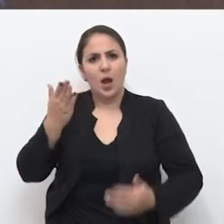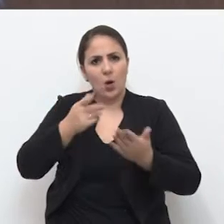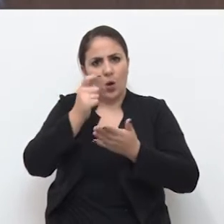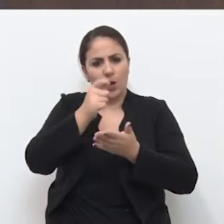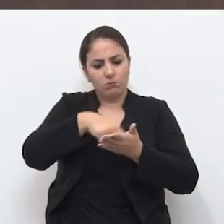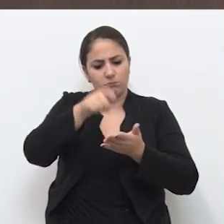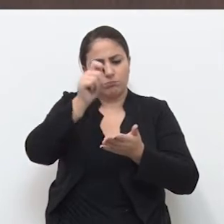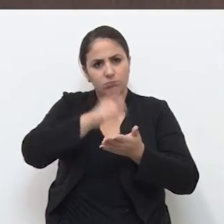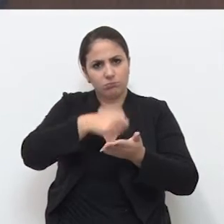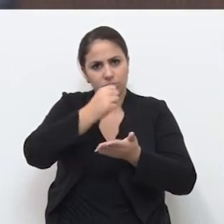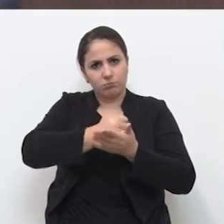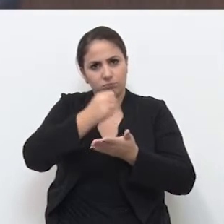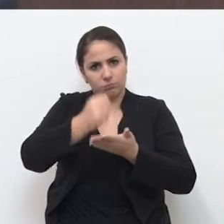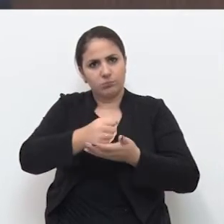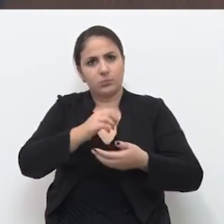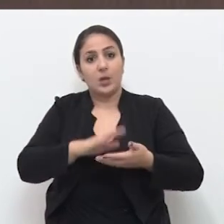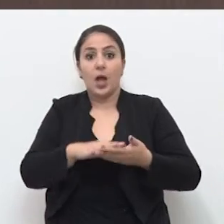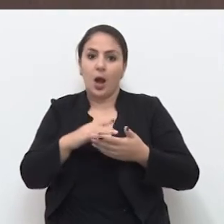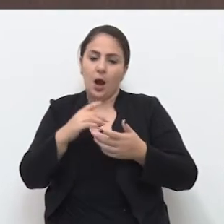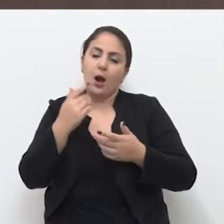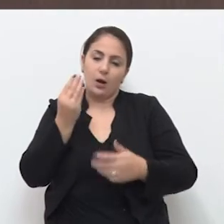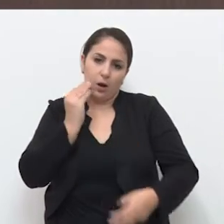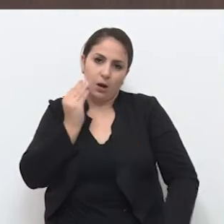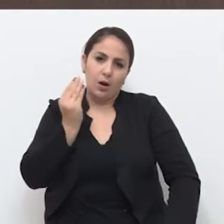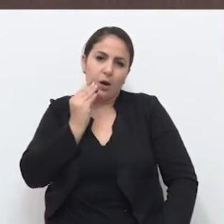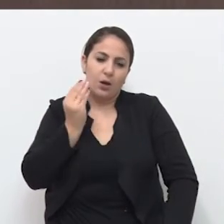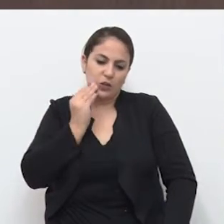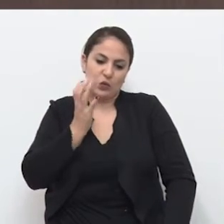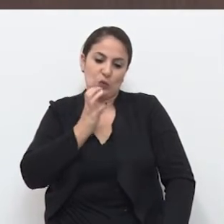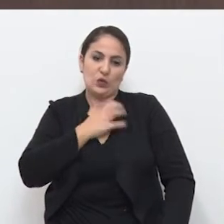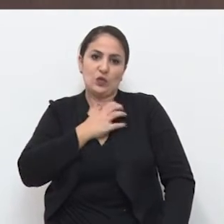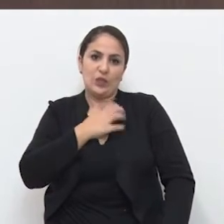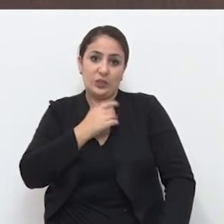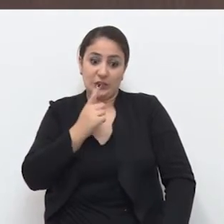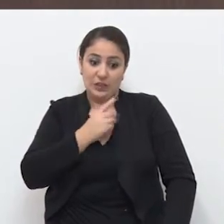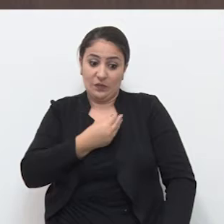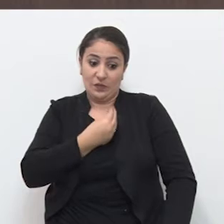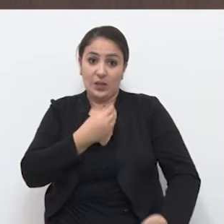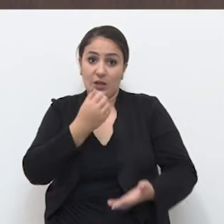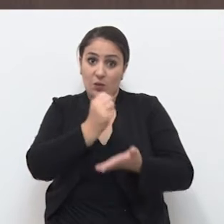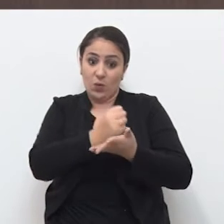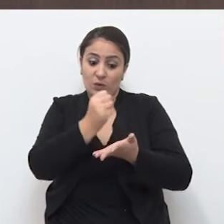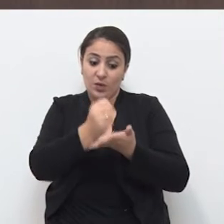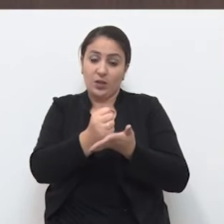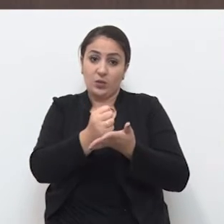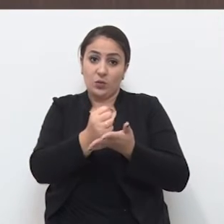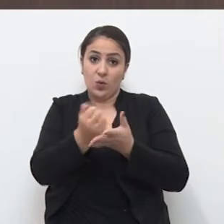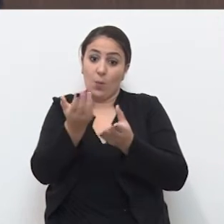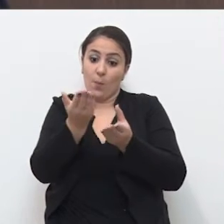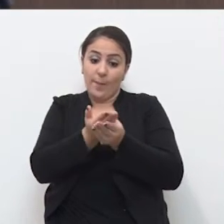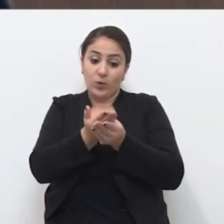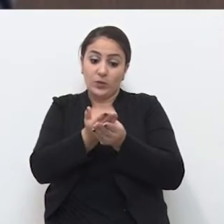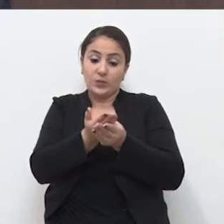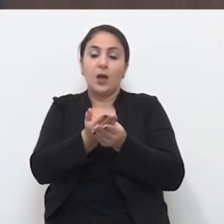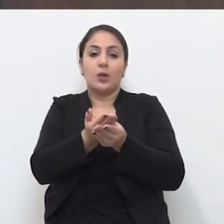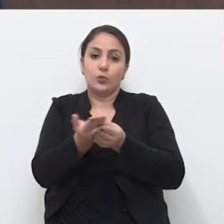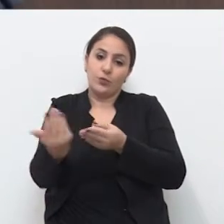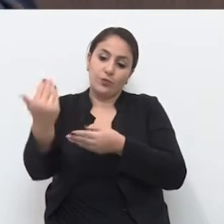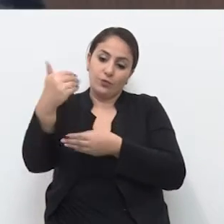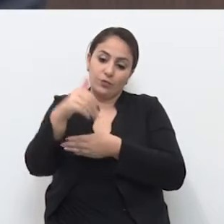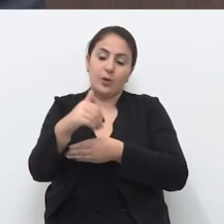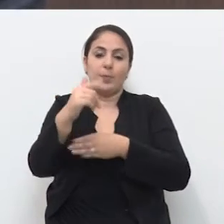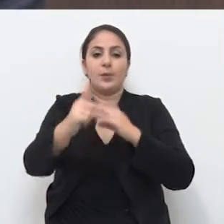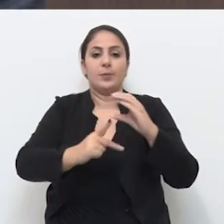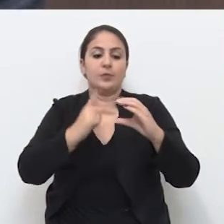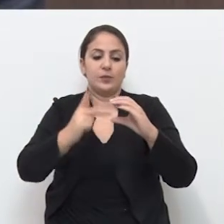contrato extrajudicial. Lógico que pela forma que está este contrato, o processo virá para a